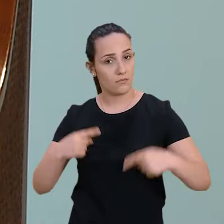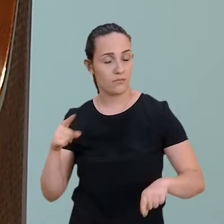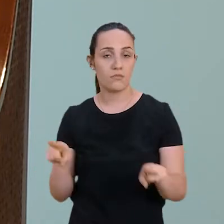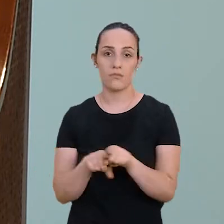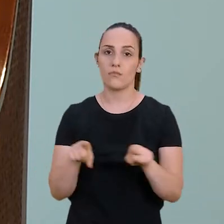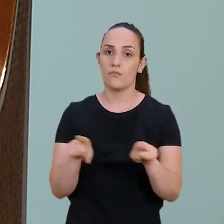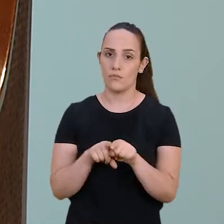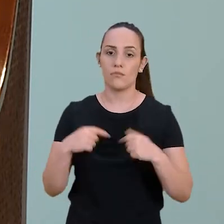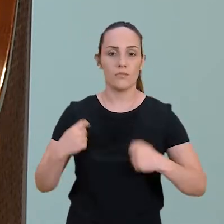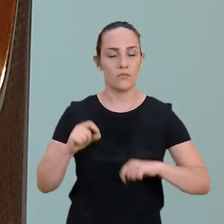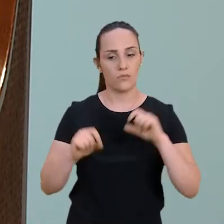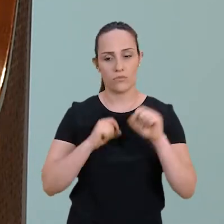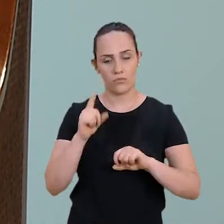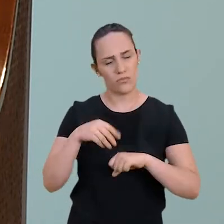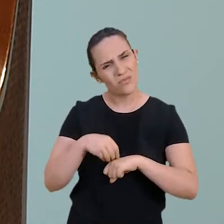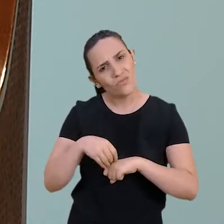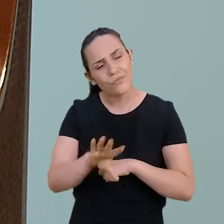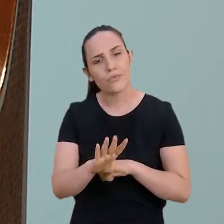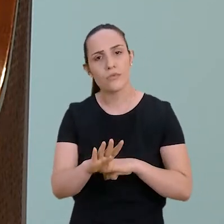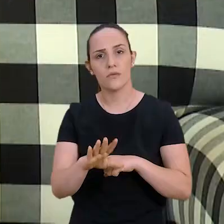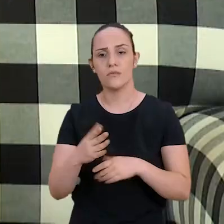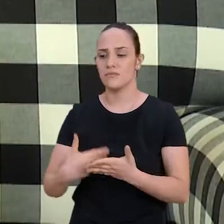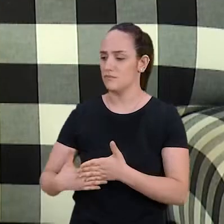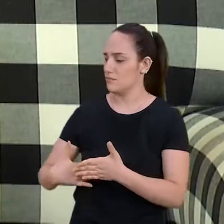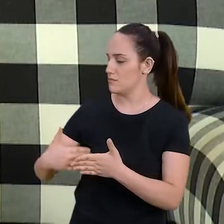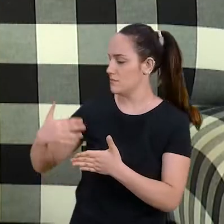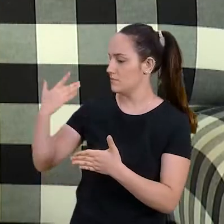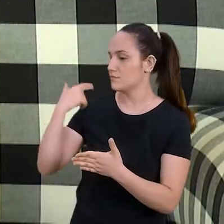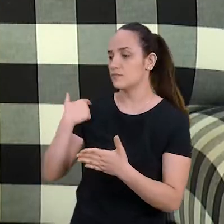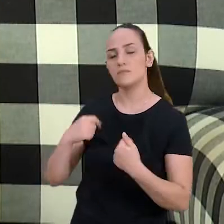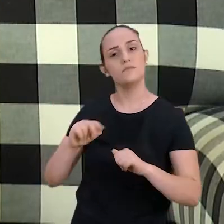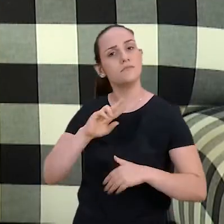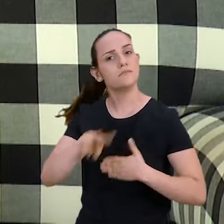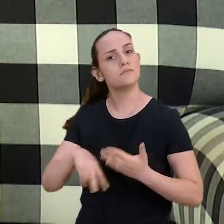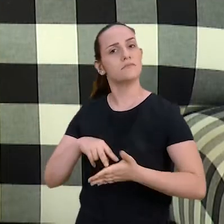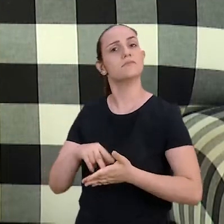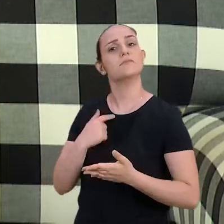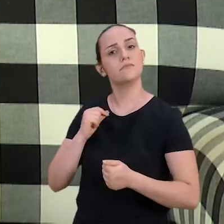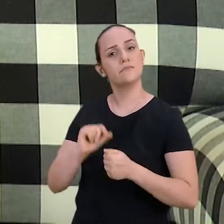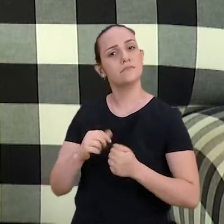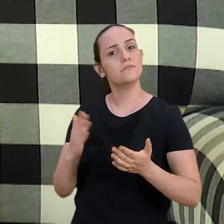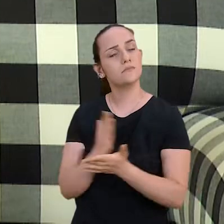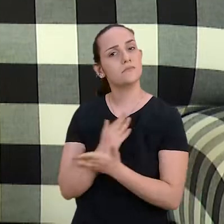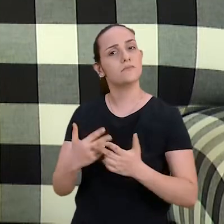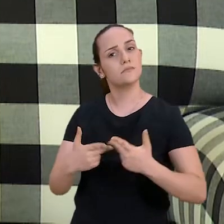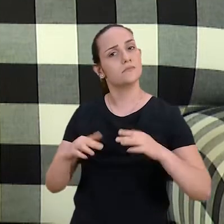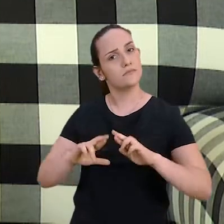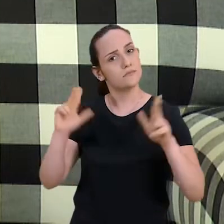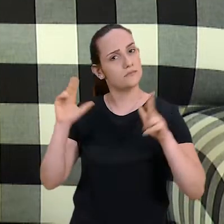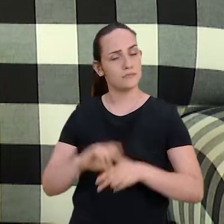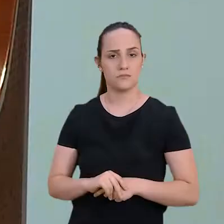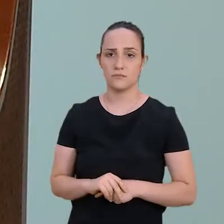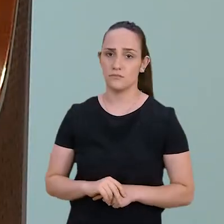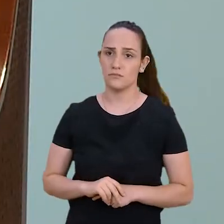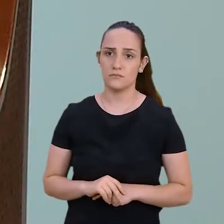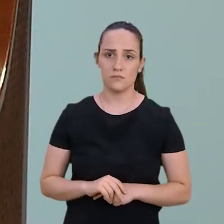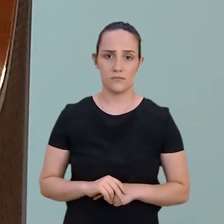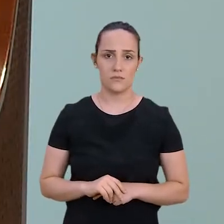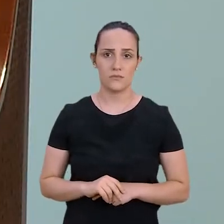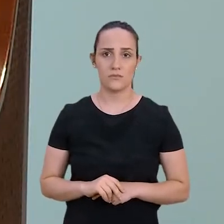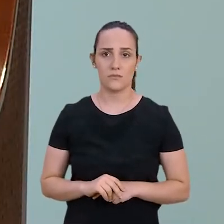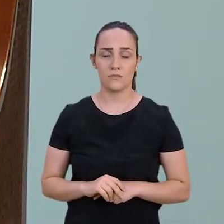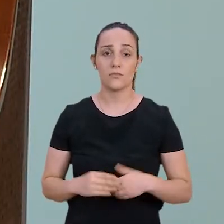essa disposição e essa escolha lá atrás, sabe? Eu vou me levantar e vou fazer alguma coisa, e trabalhar em rede, né? Então, a gente